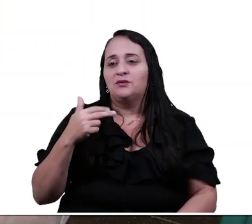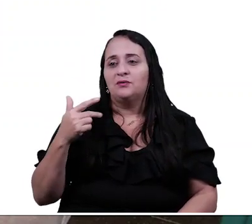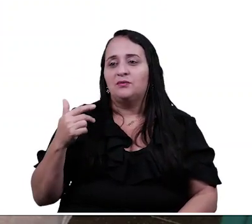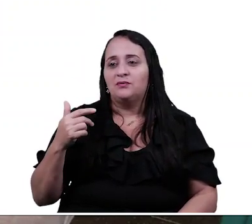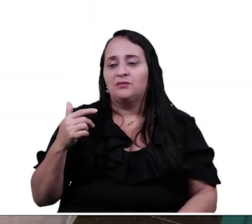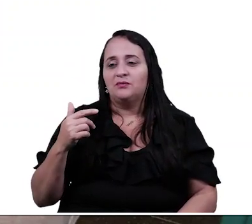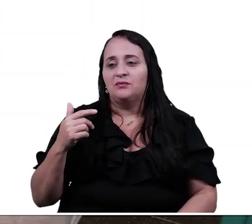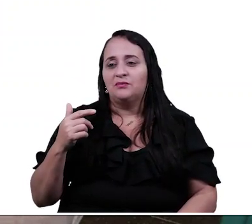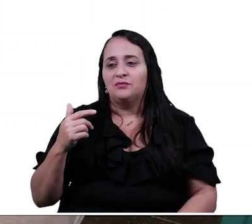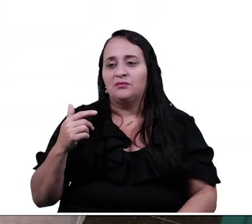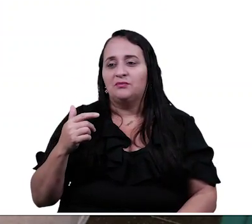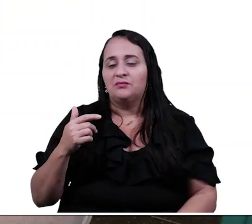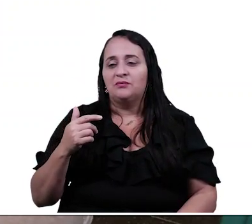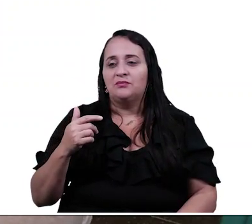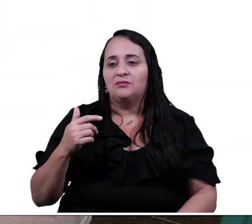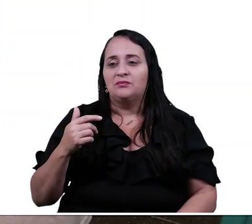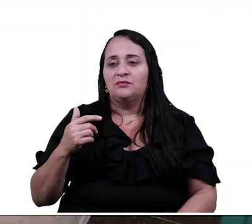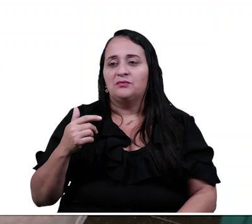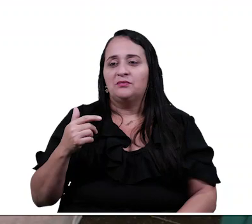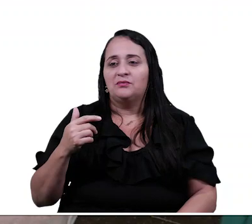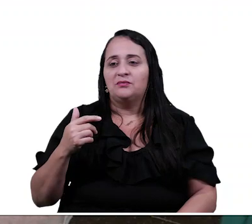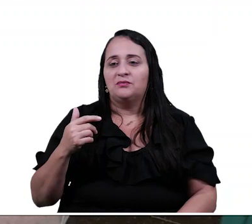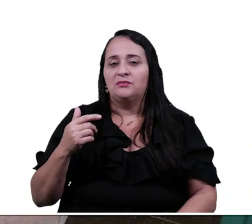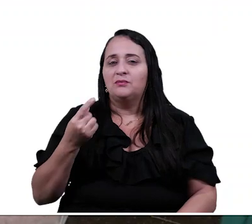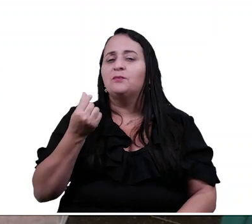coisinha. Direitinho aqui. Pronto.